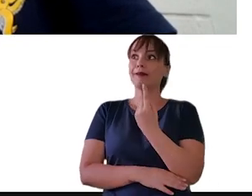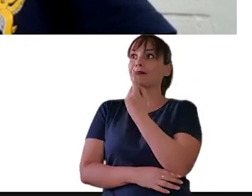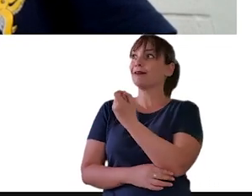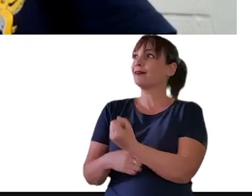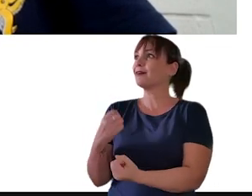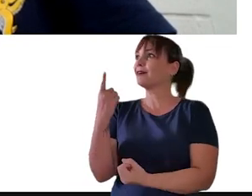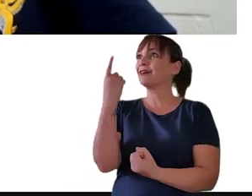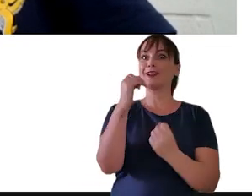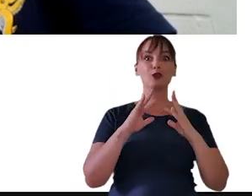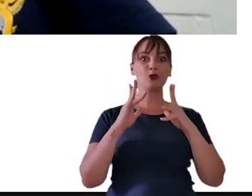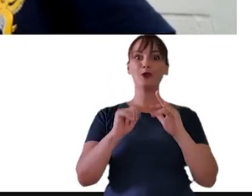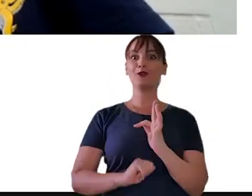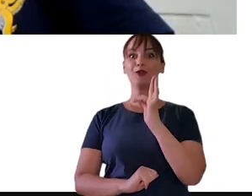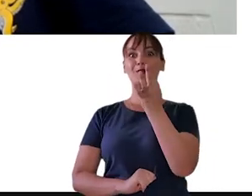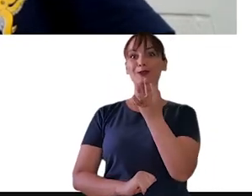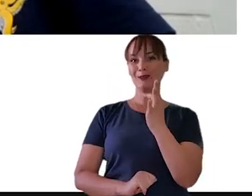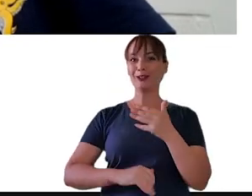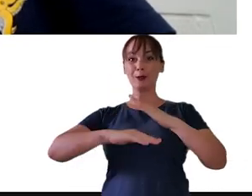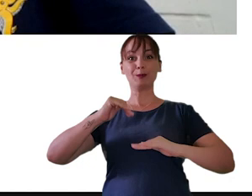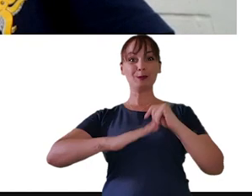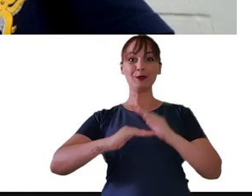todos vão querer ser biólogos depois da nossa conversa.